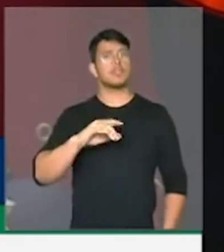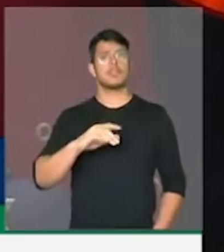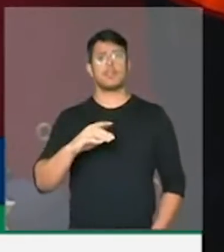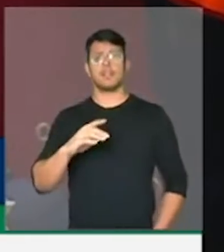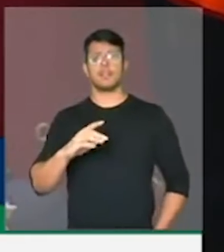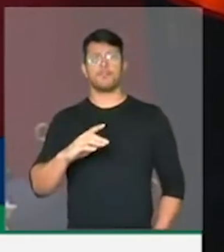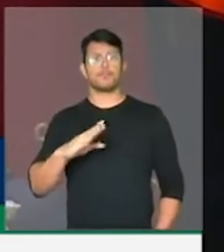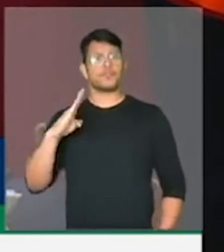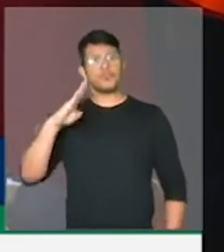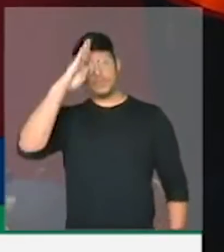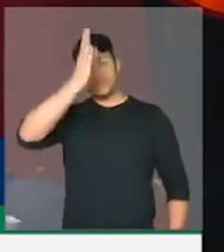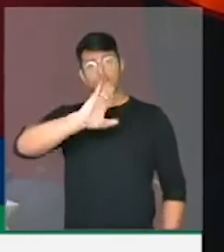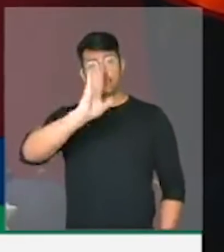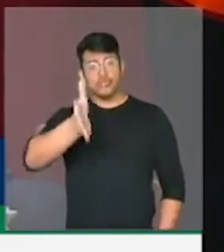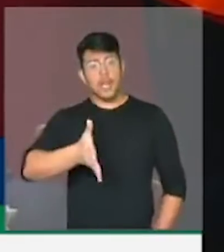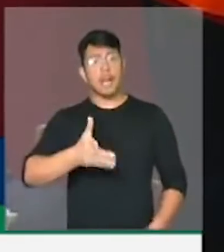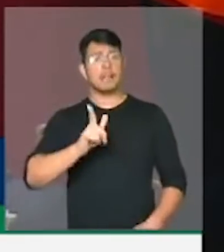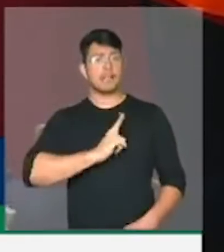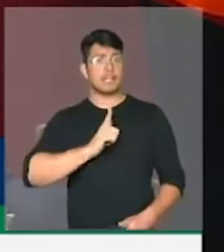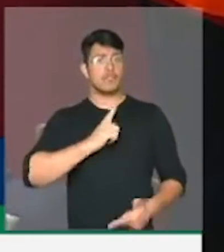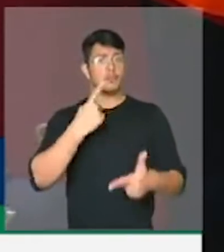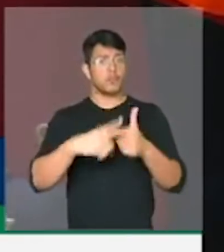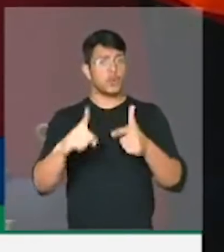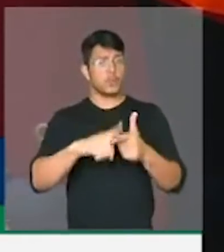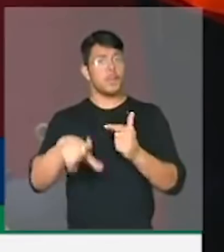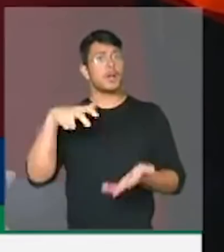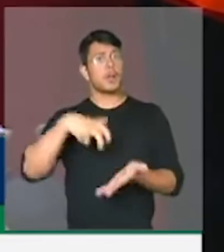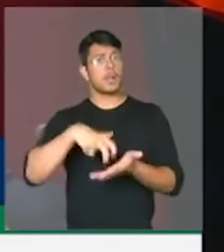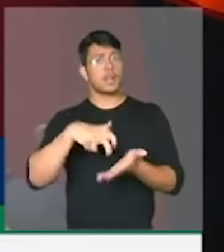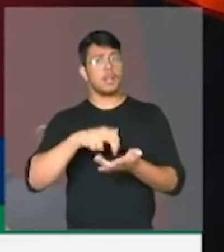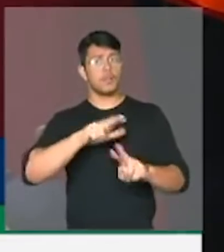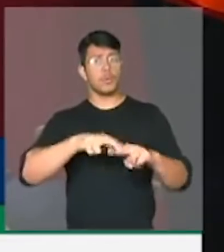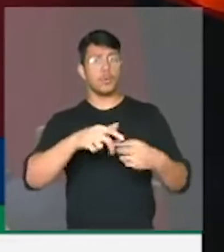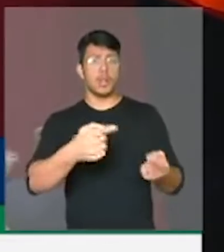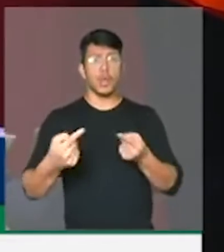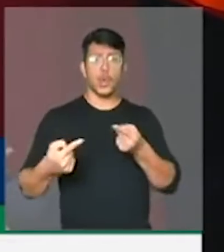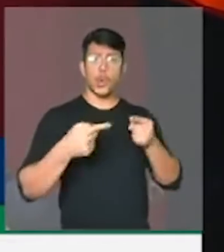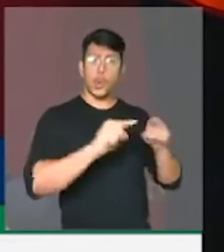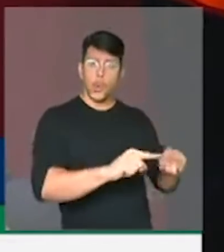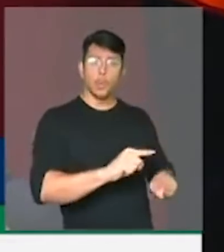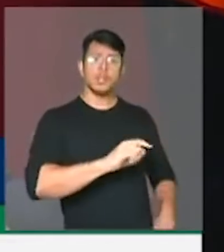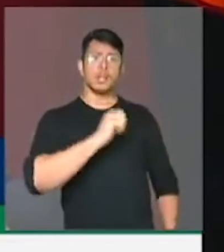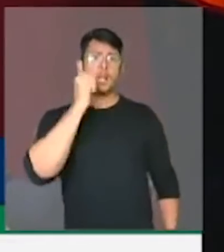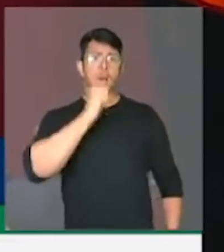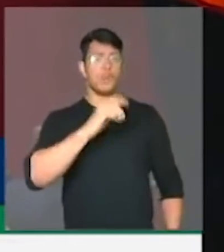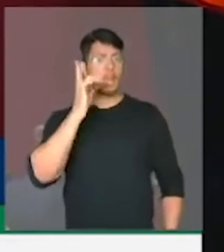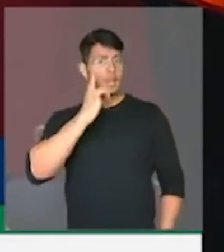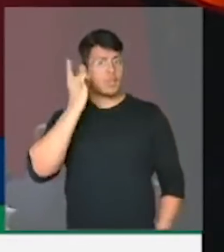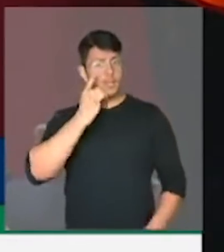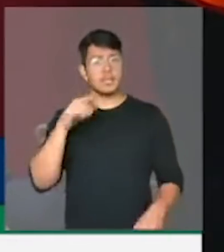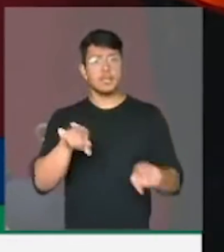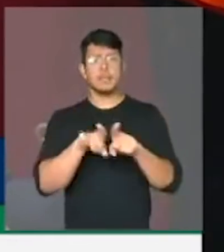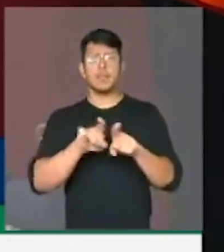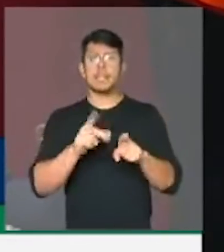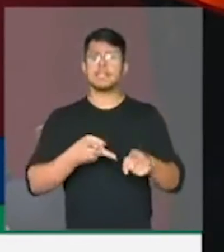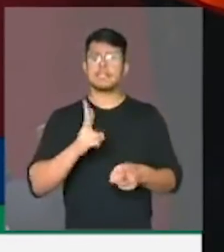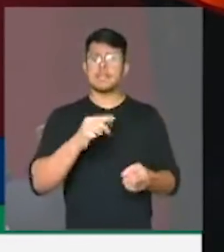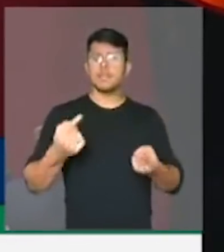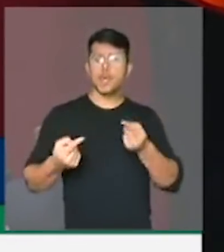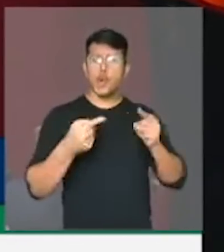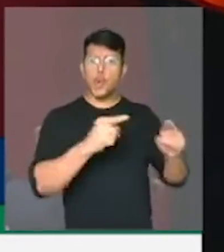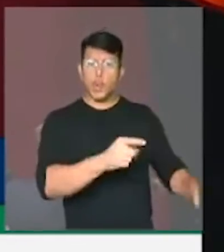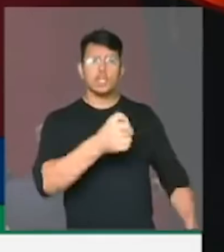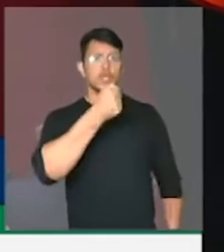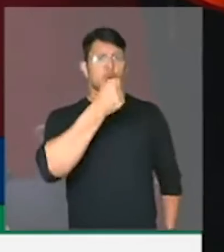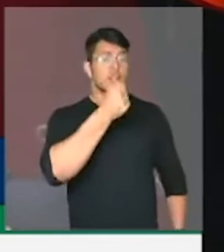de uma parlamentar e que constantemente ataca a profissão dos jornalistas e das jornalistas. Esse tipo de